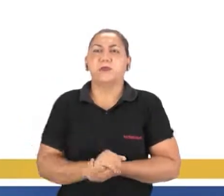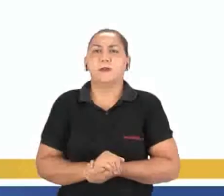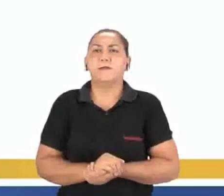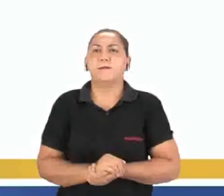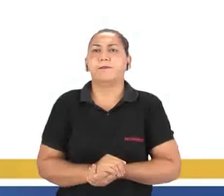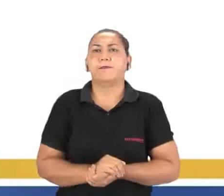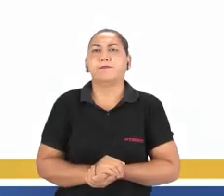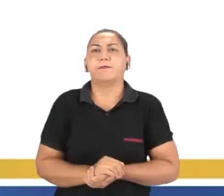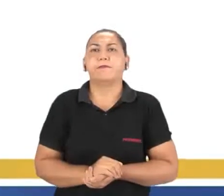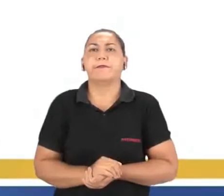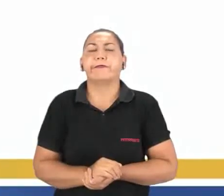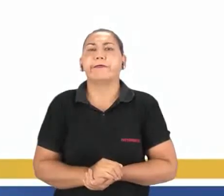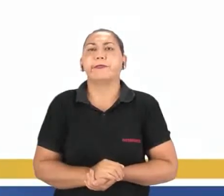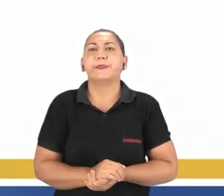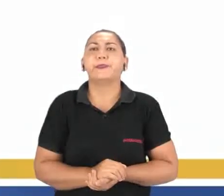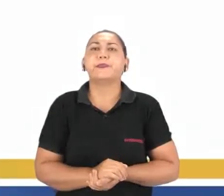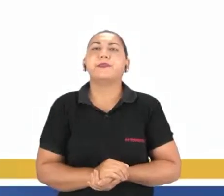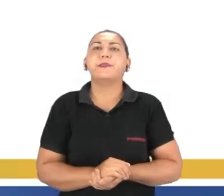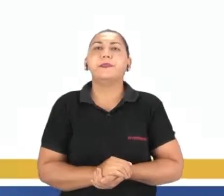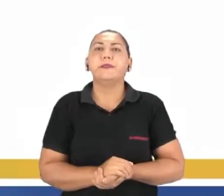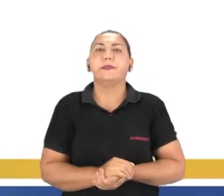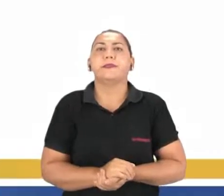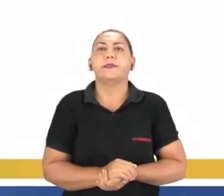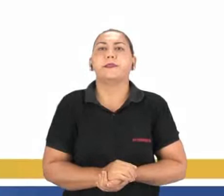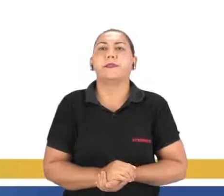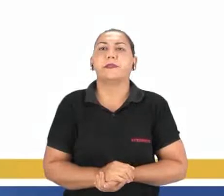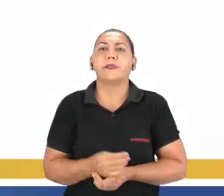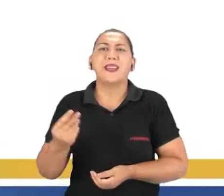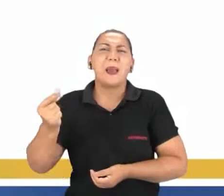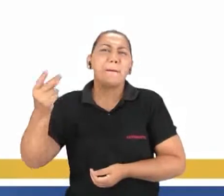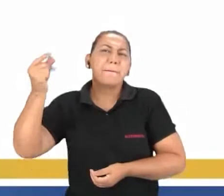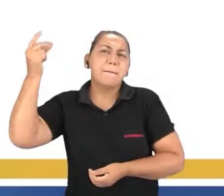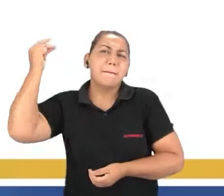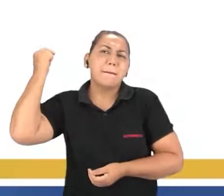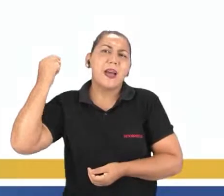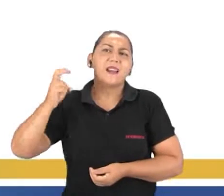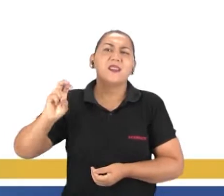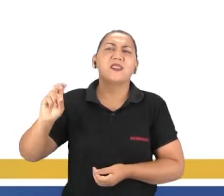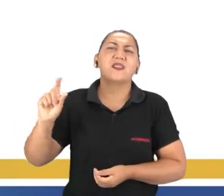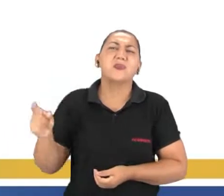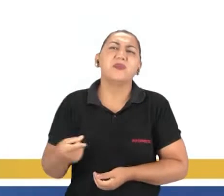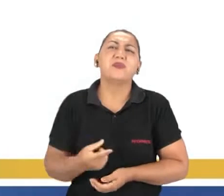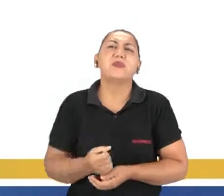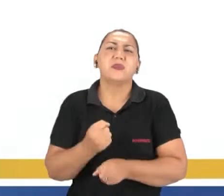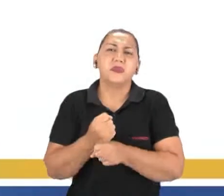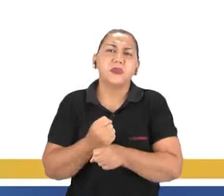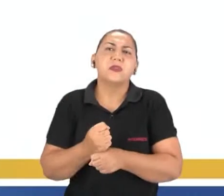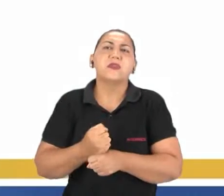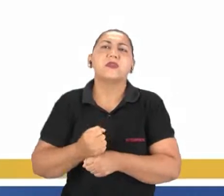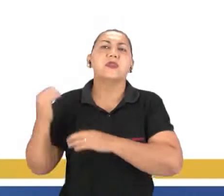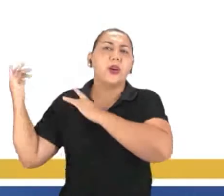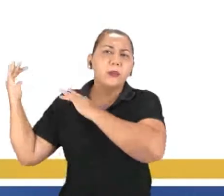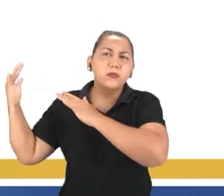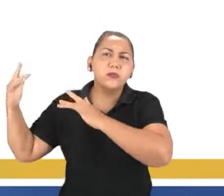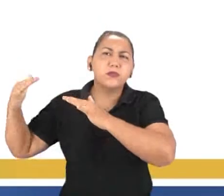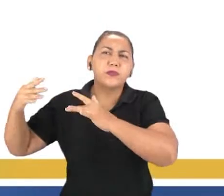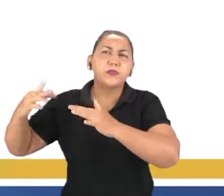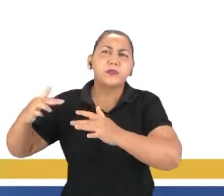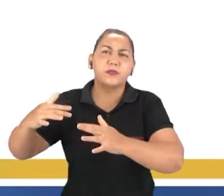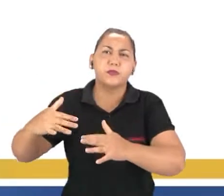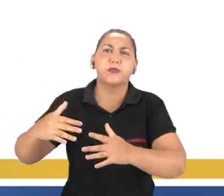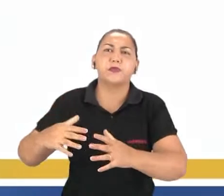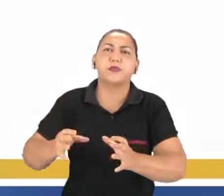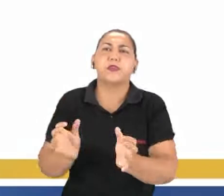direitos. Bora lá. Então, há mais de 5.000 anos, uma migração de cerca de 50 grupos